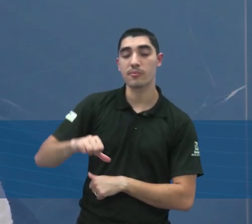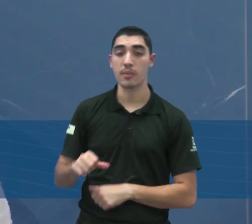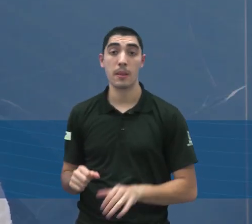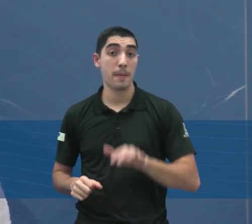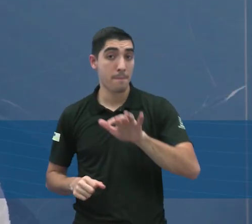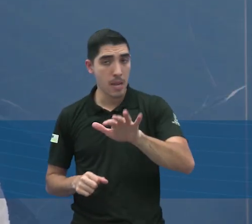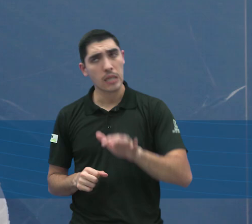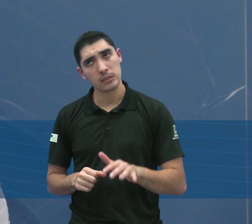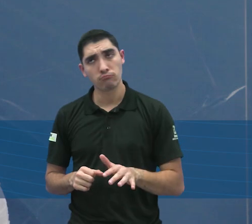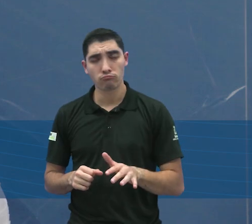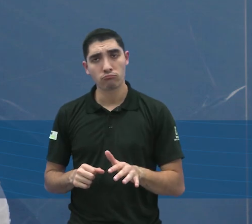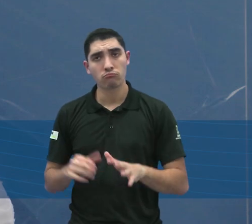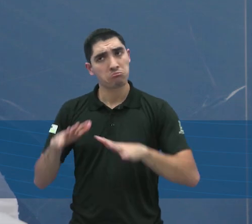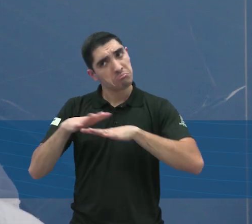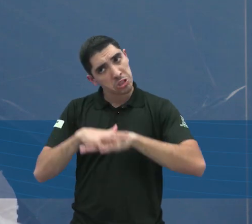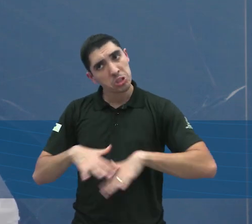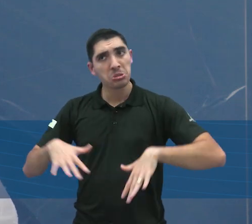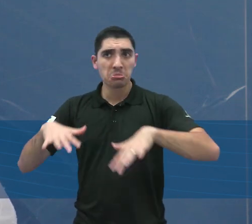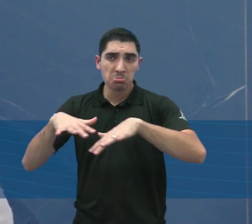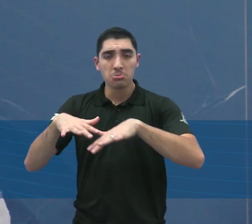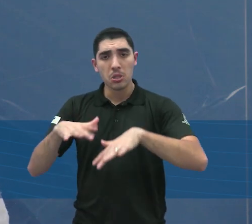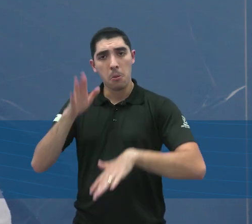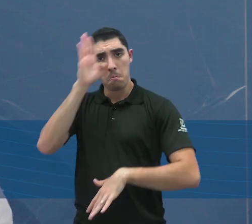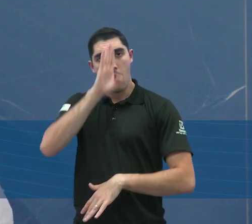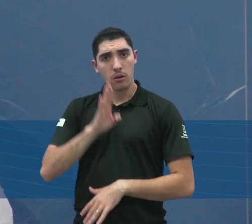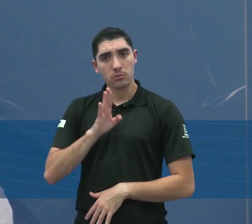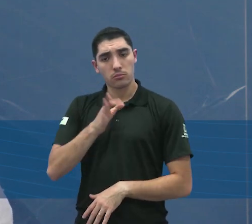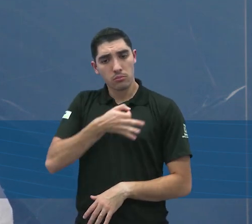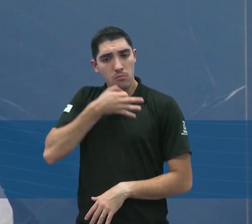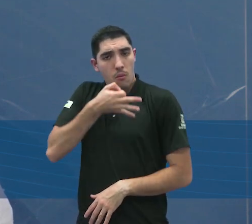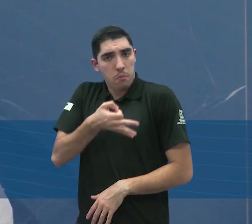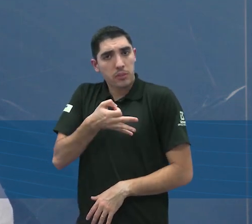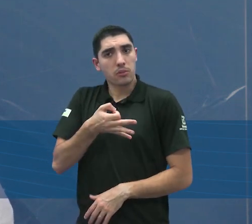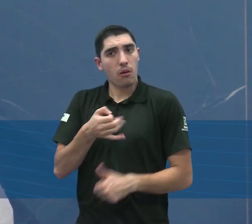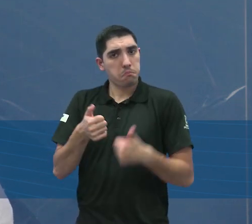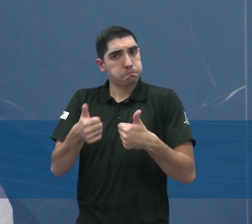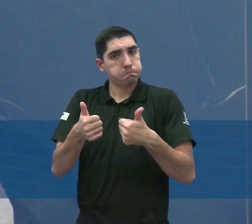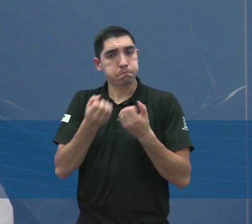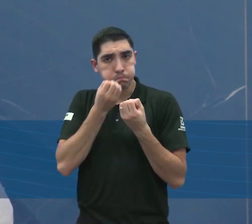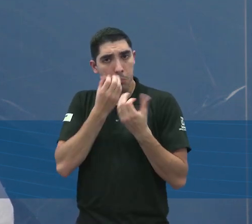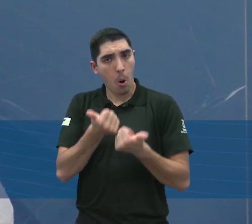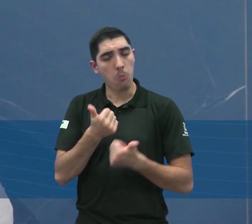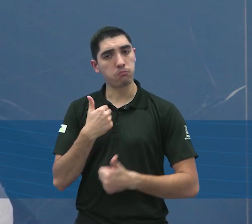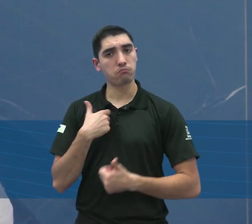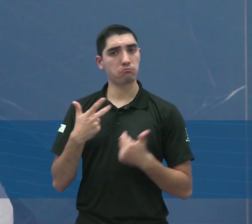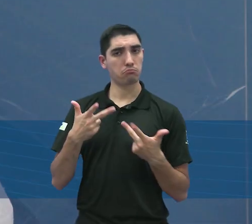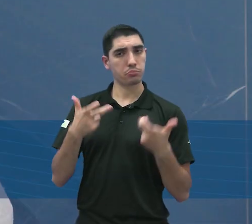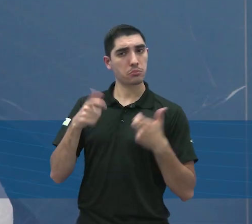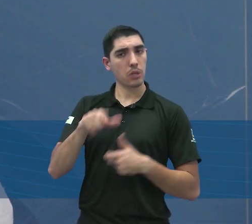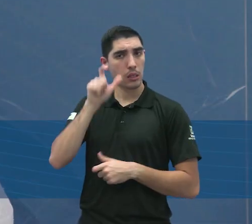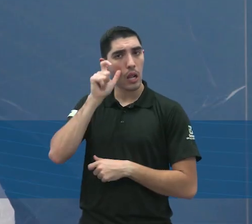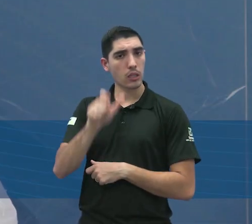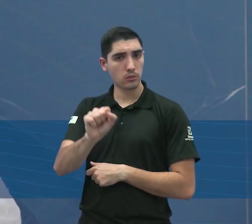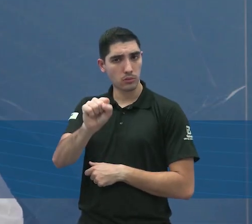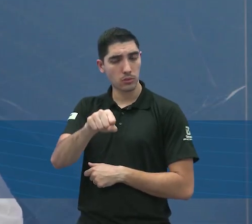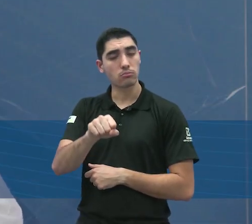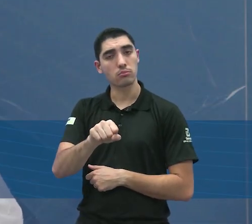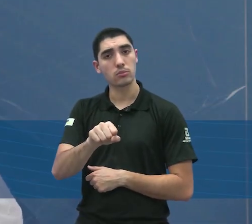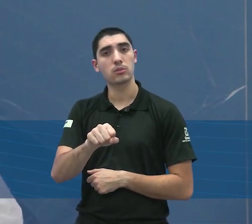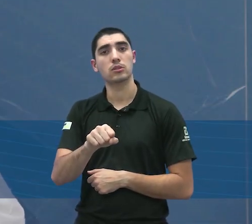Mas, em geral, eu acho que o Brasil está se colocando de uma forma bastante interessante, né? E com